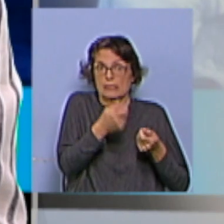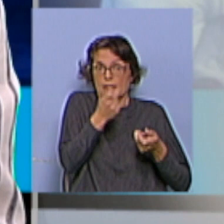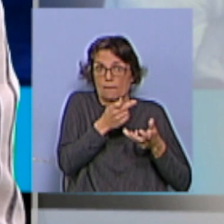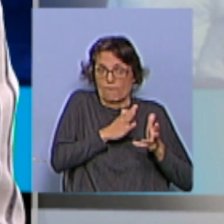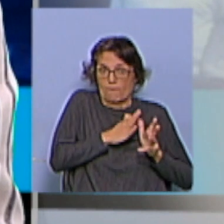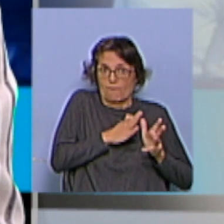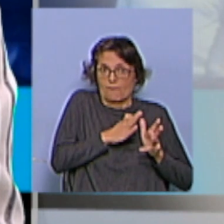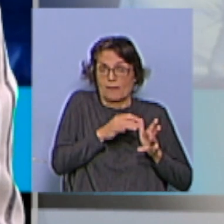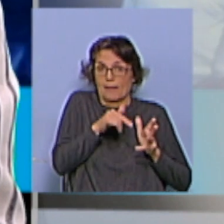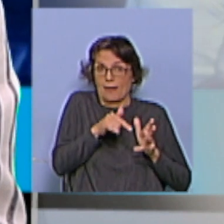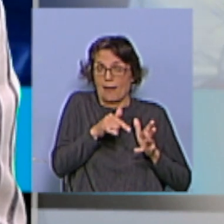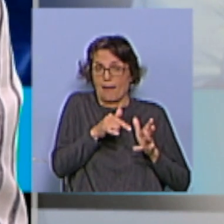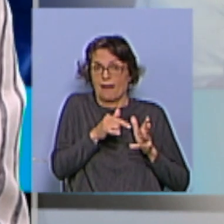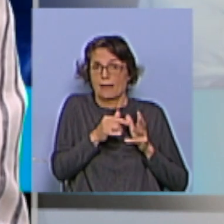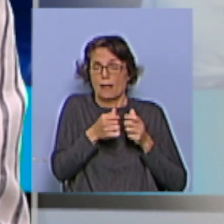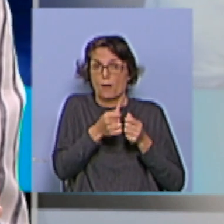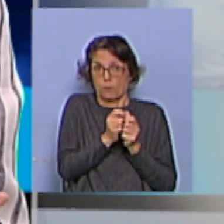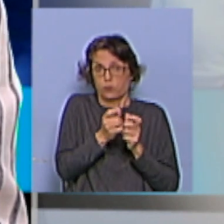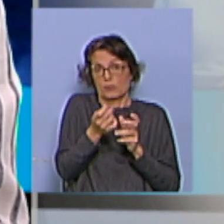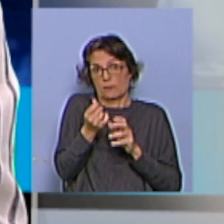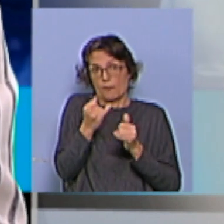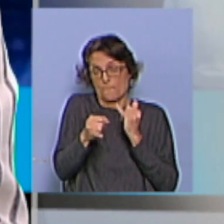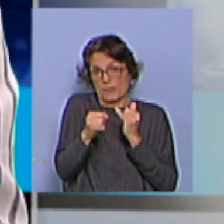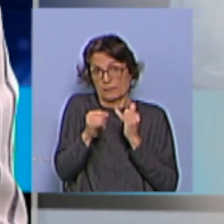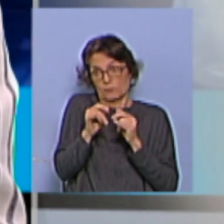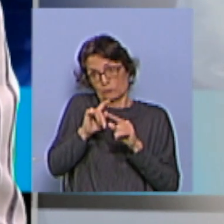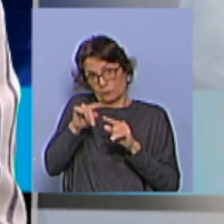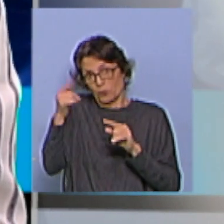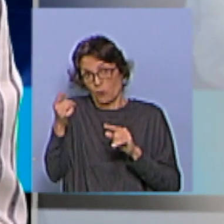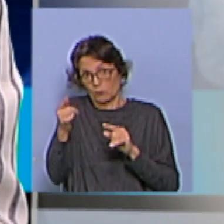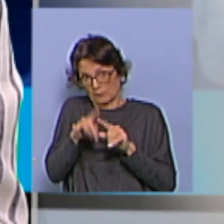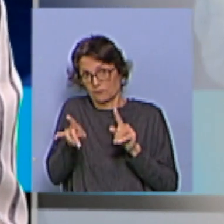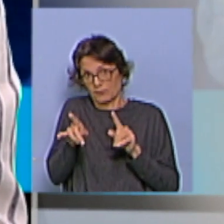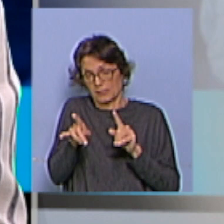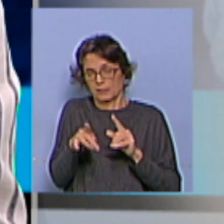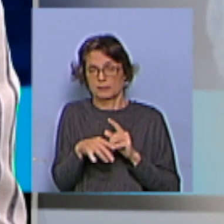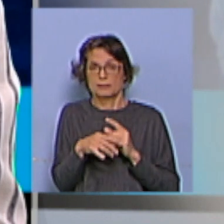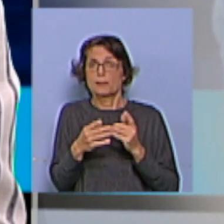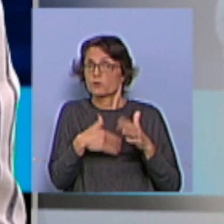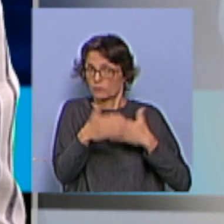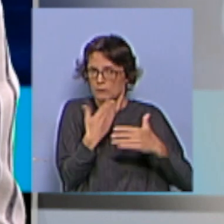de celebrar nas condições mais variadas, não é?